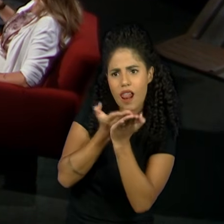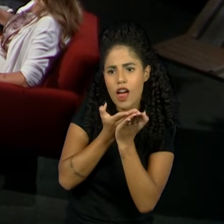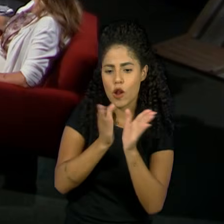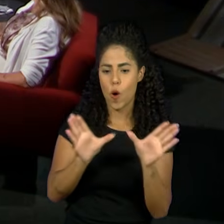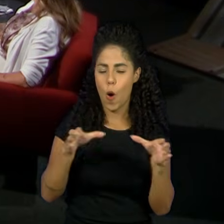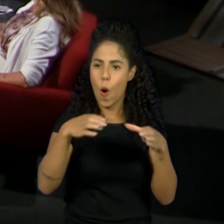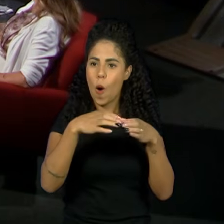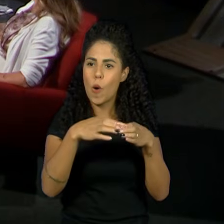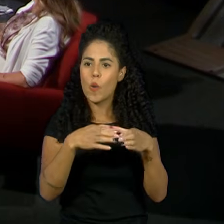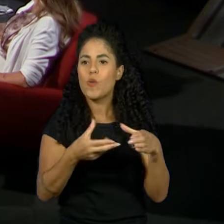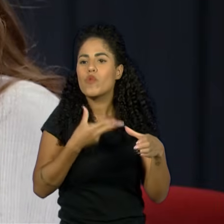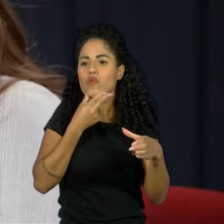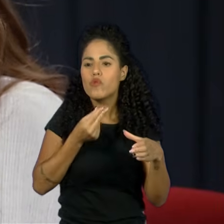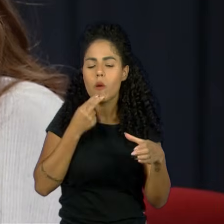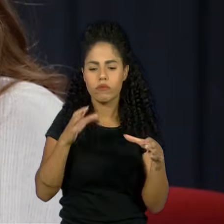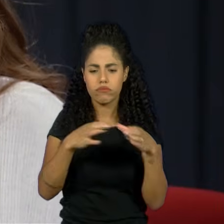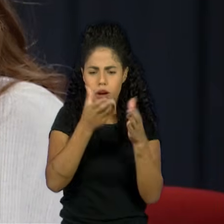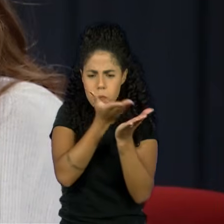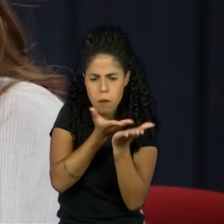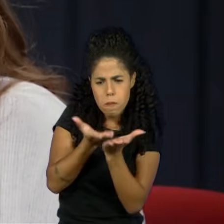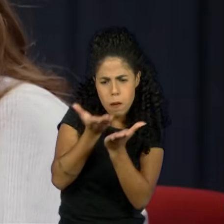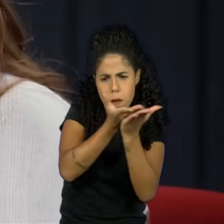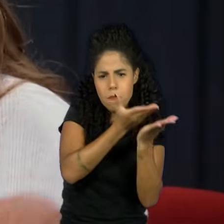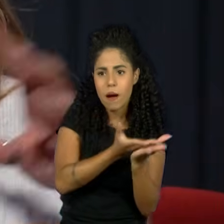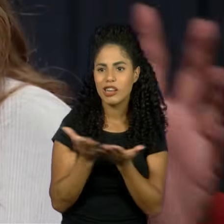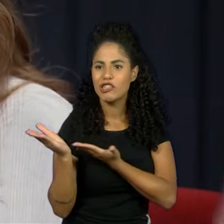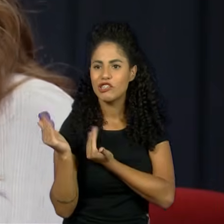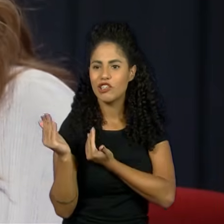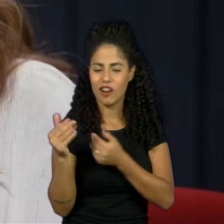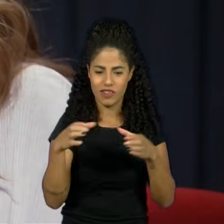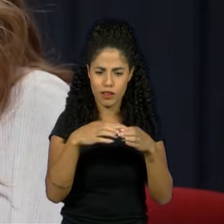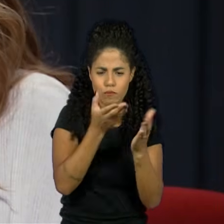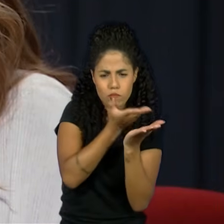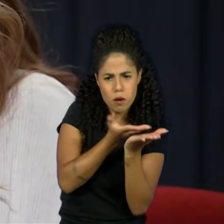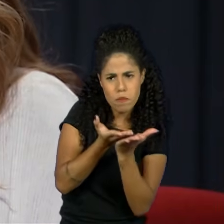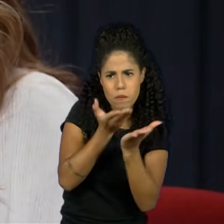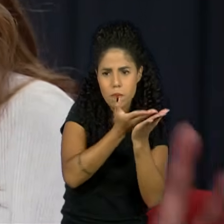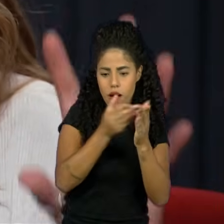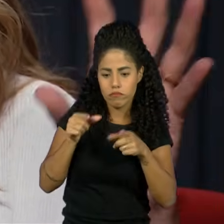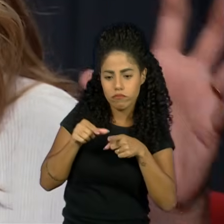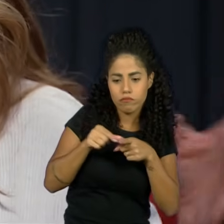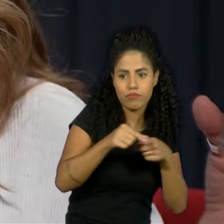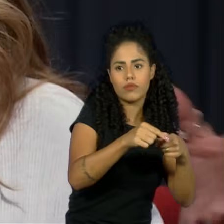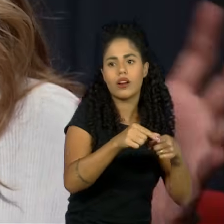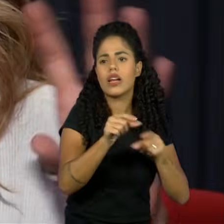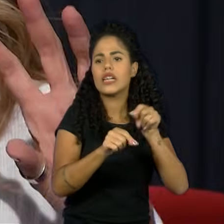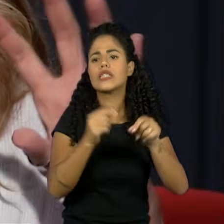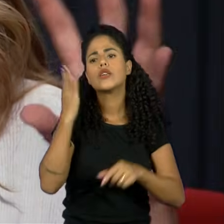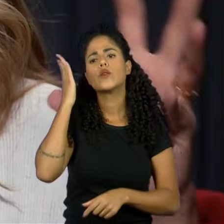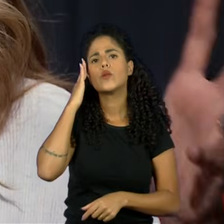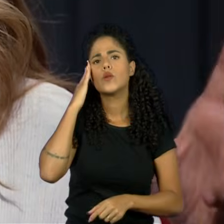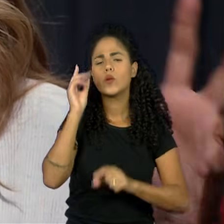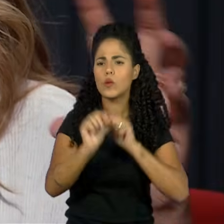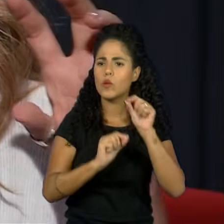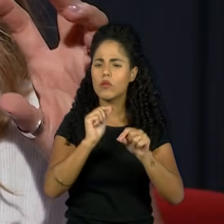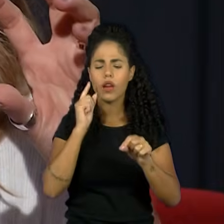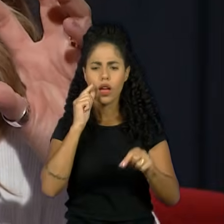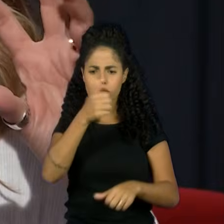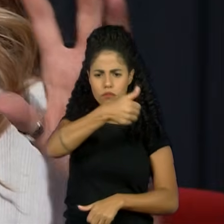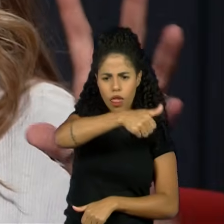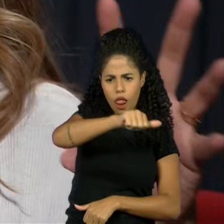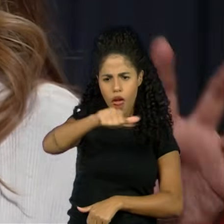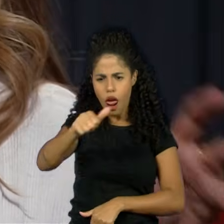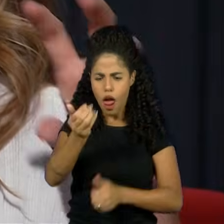que entraram na faculdade, um grupo de rapazes que entrou na faculdade e um grupo de rapazes da periferia, que eles queriam até nesse estudo avaliar